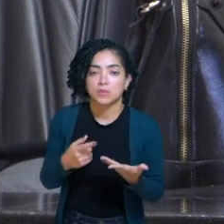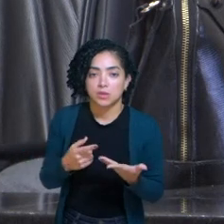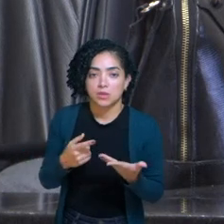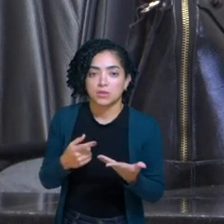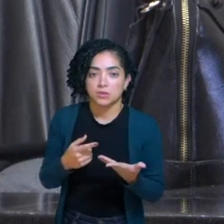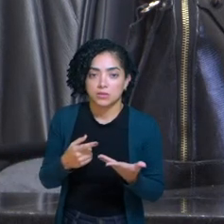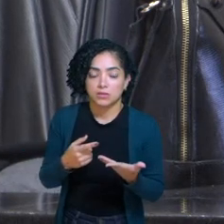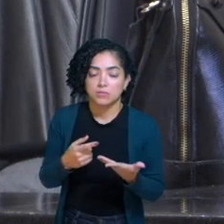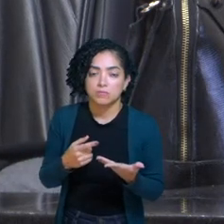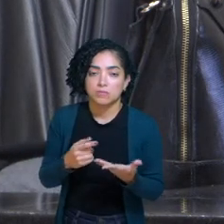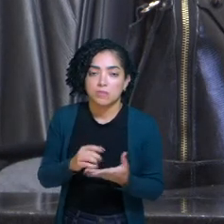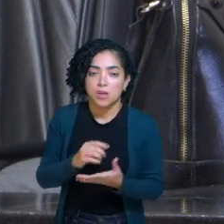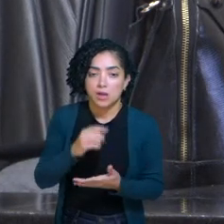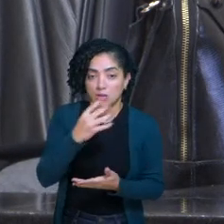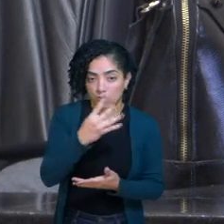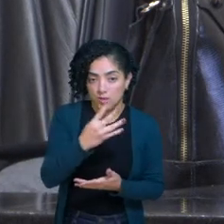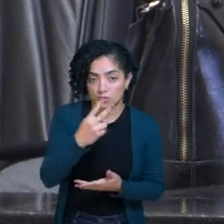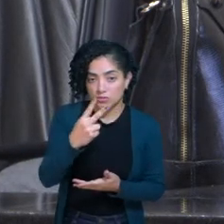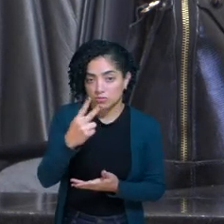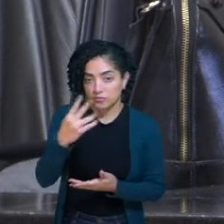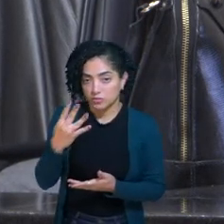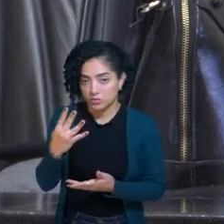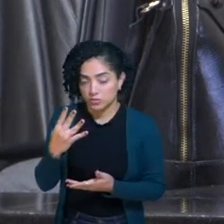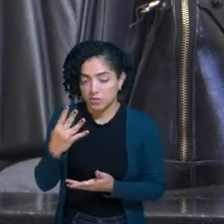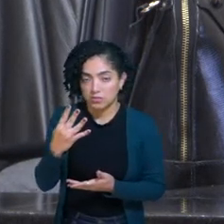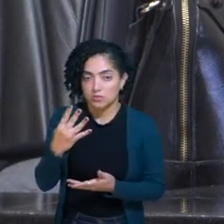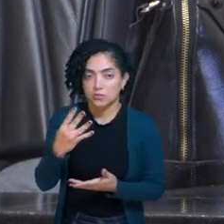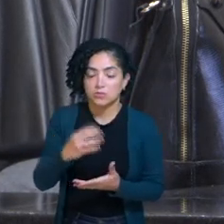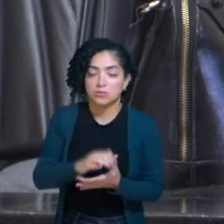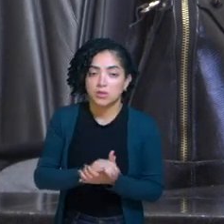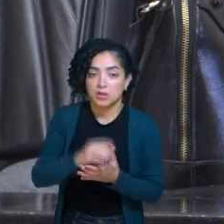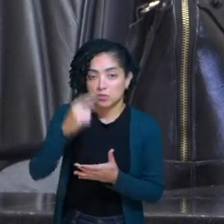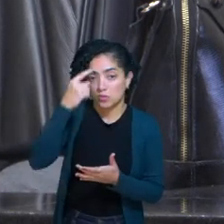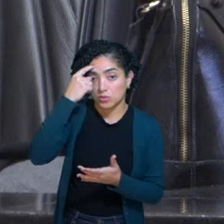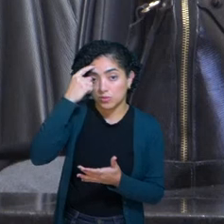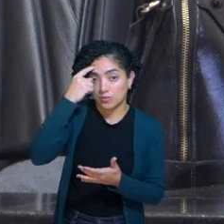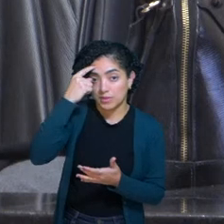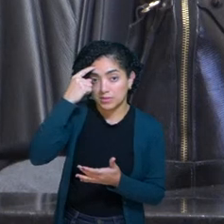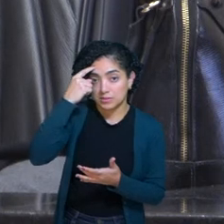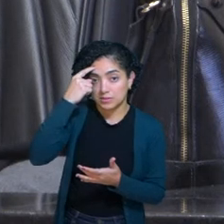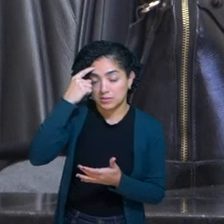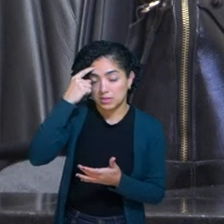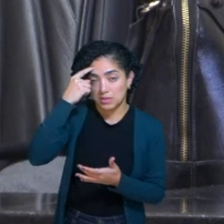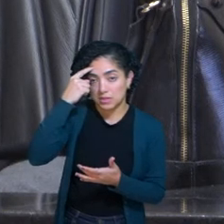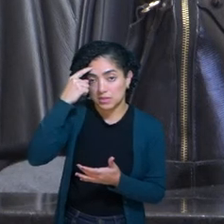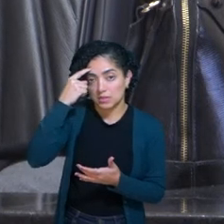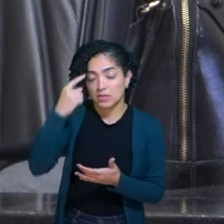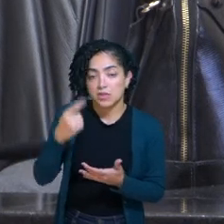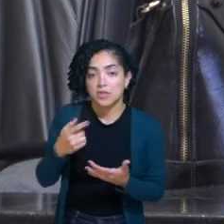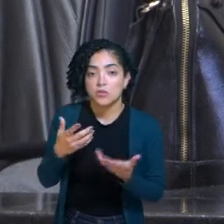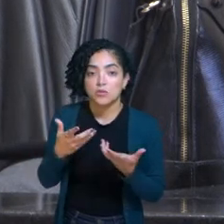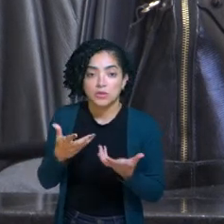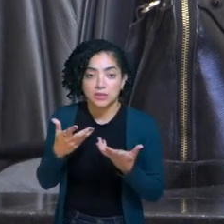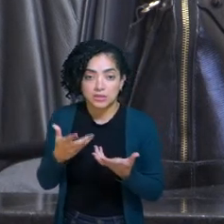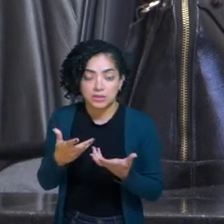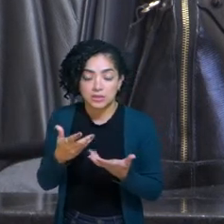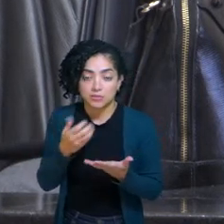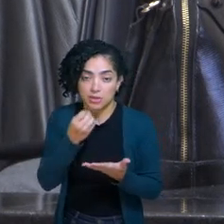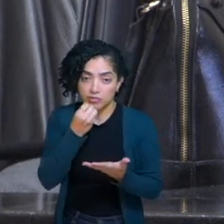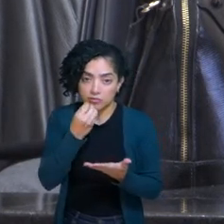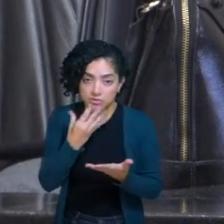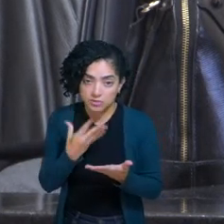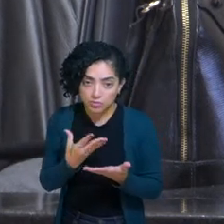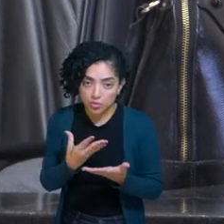424 né eu na realidade quando eu pensei em trazer uma palavra para vocês eu queria que a palavra fosse boa que